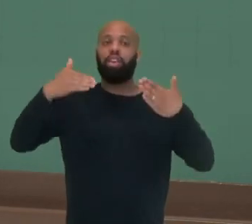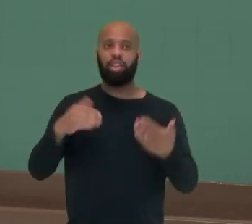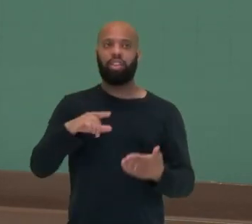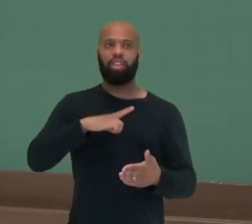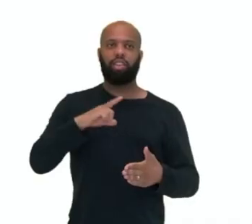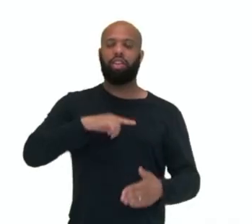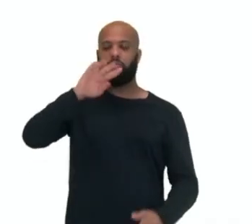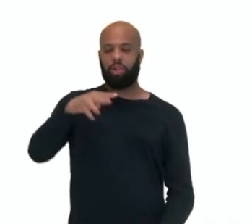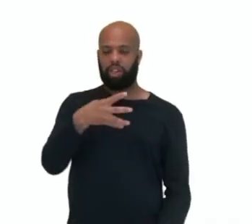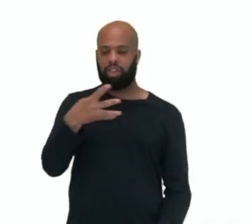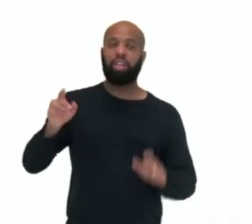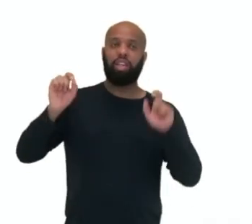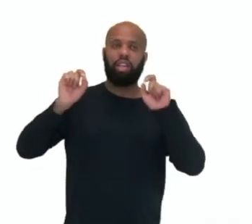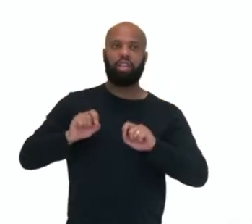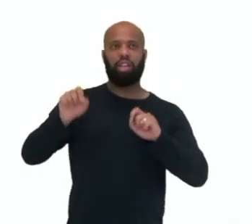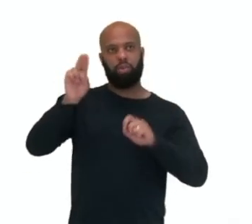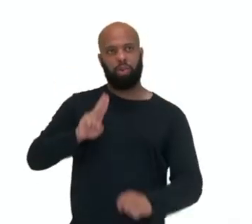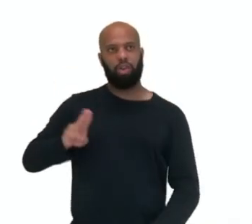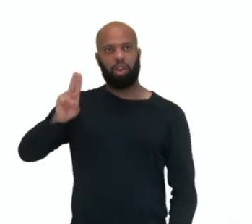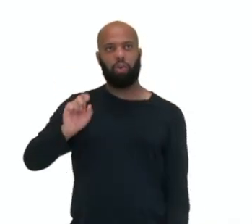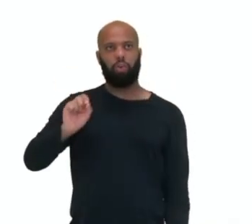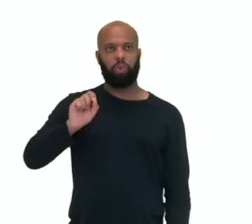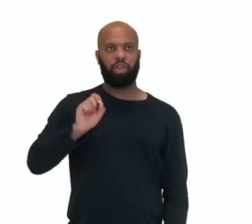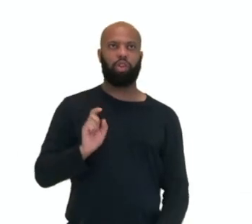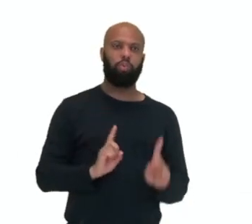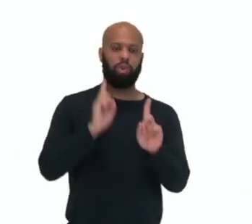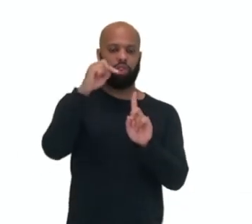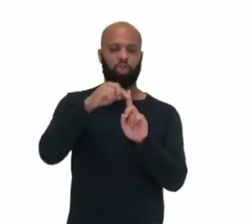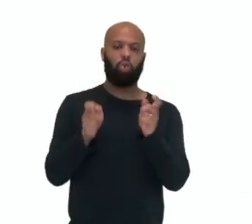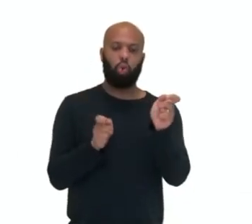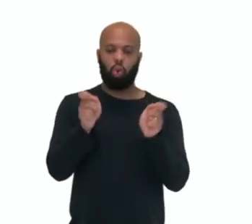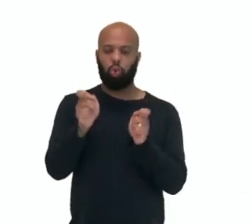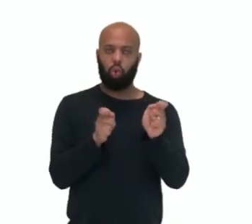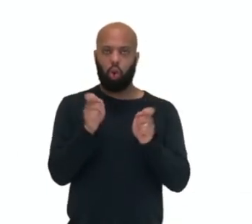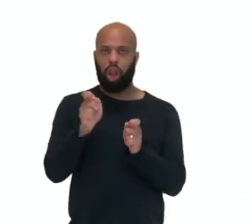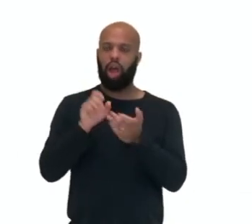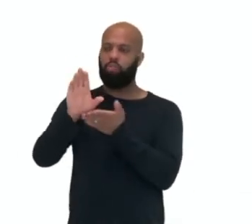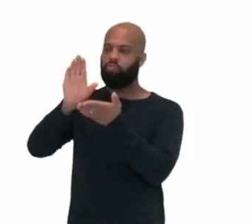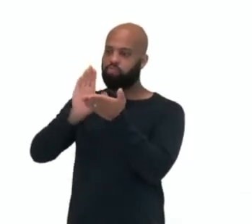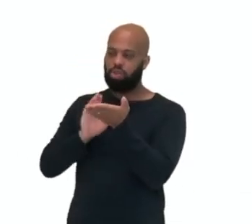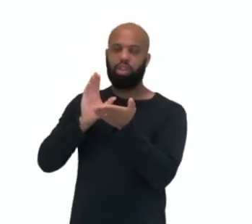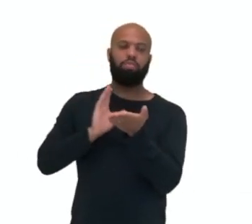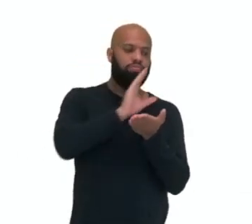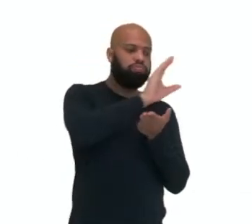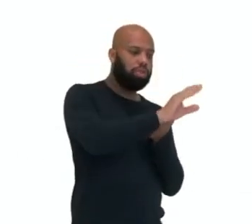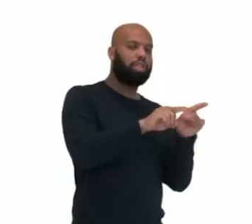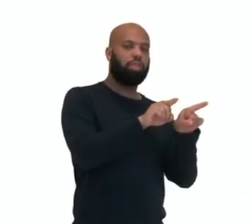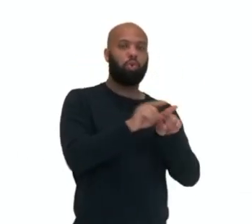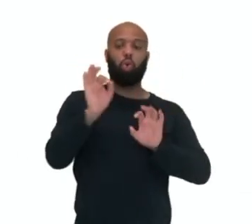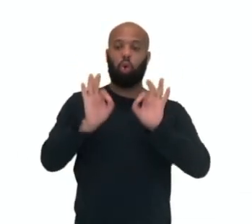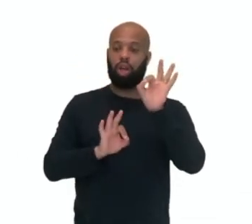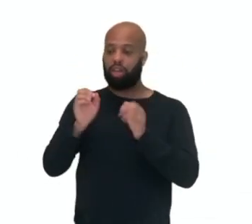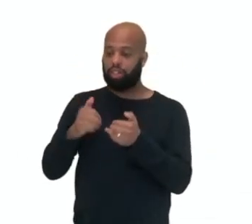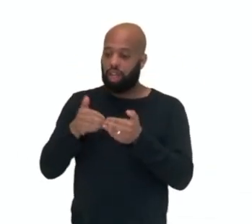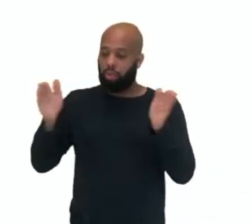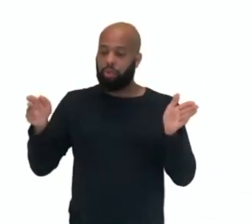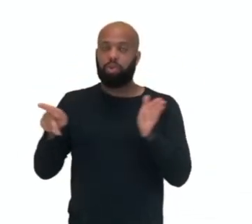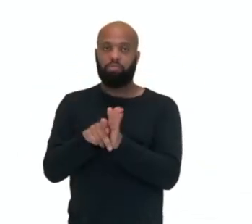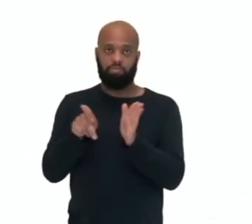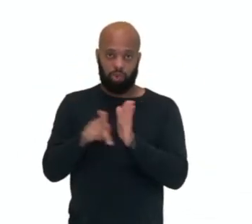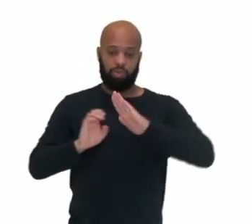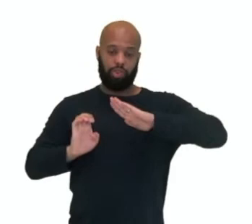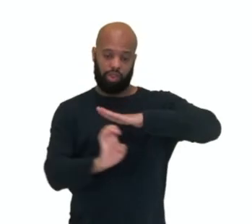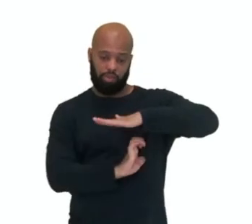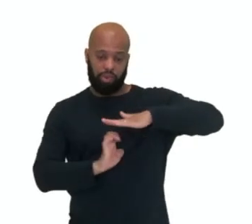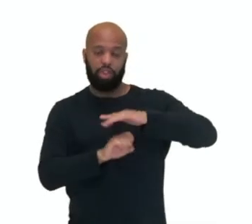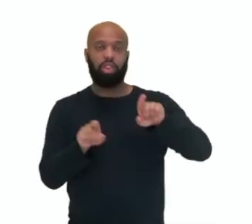ser usadas para controlar o fluxo de caixa da empresa, organizar a abertura da empresa, dados pertinentes